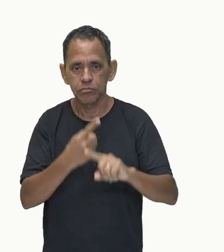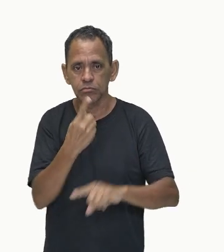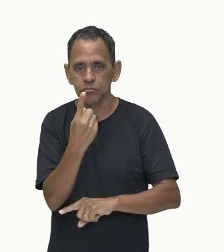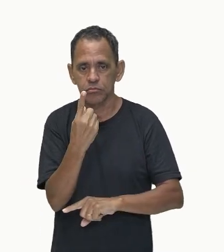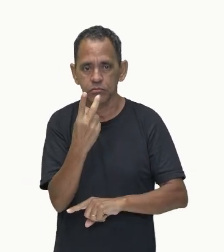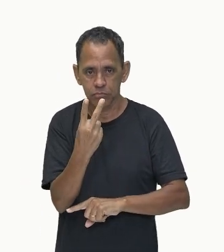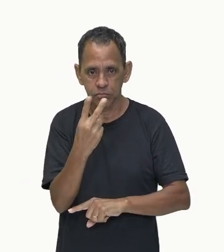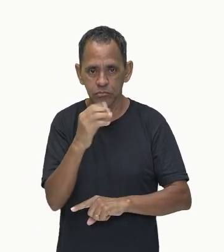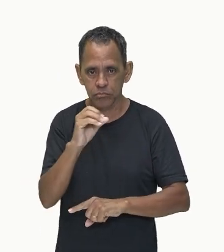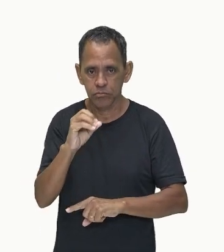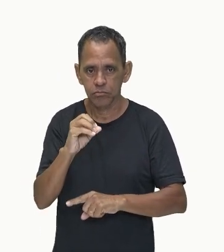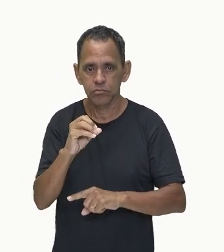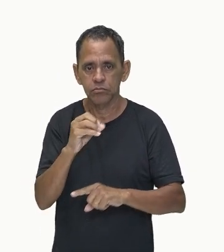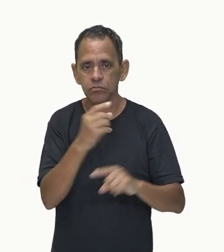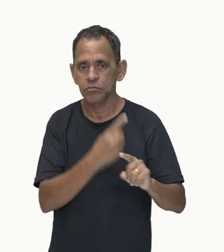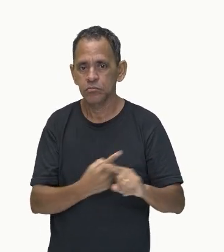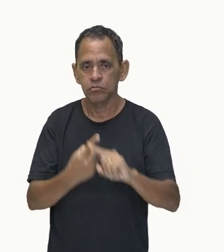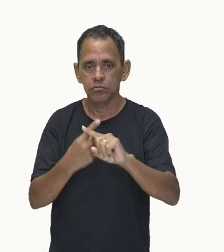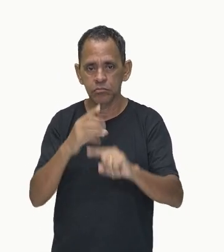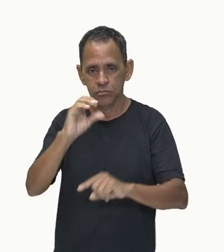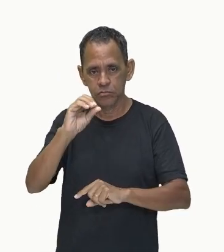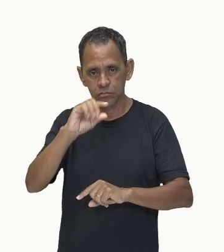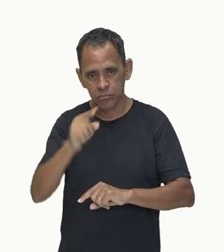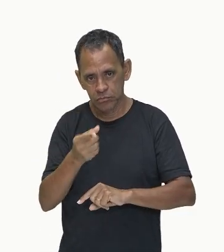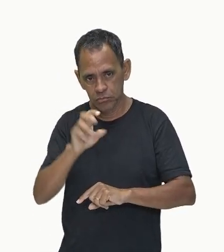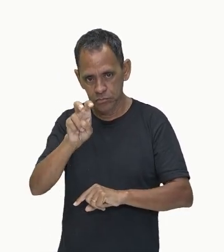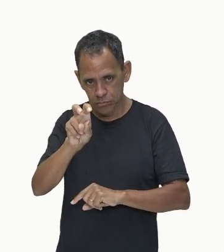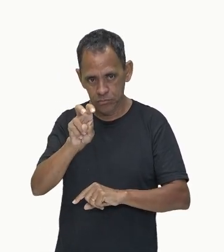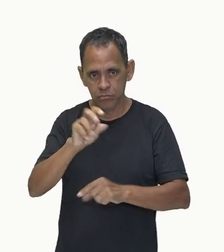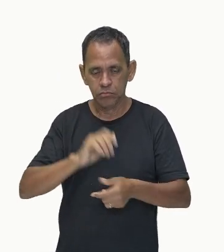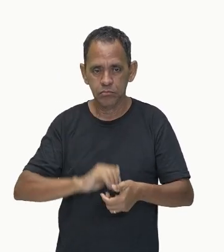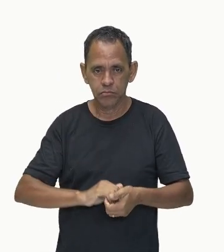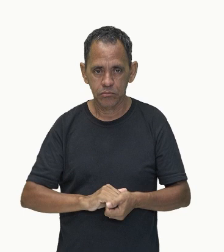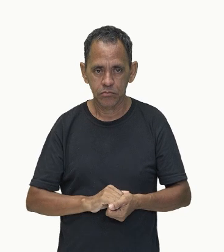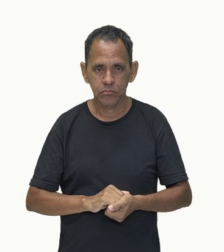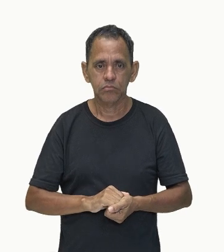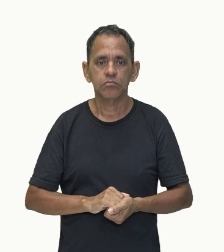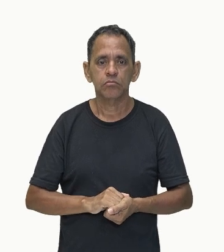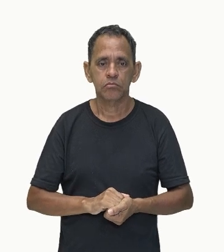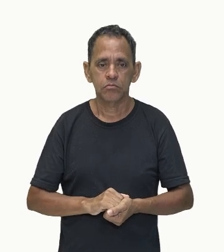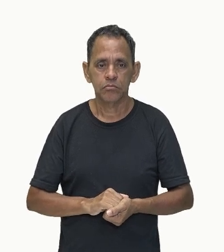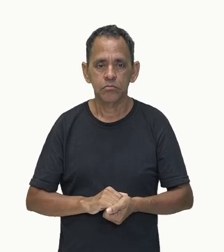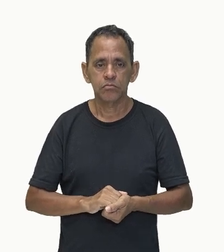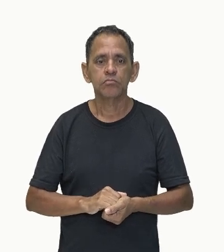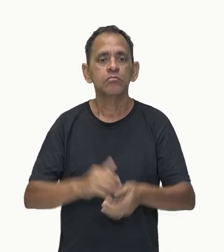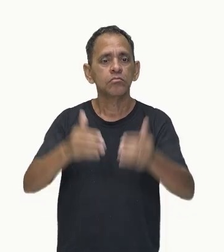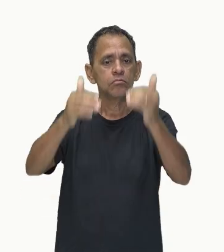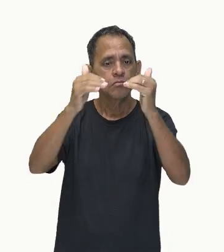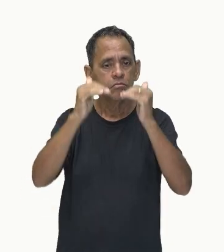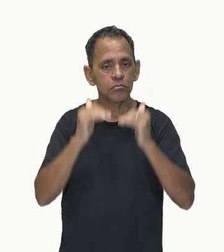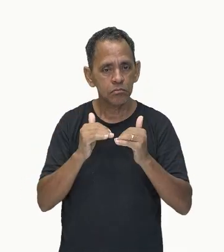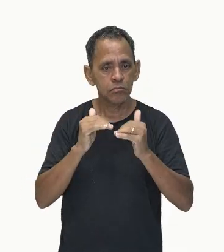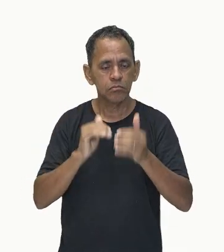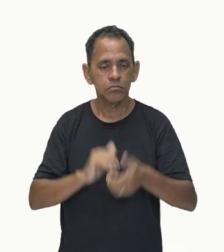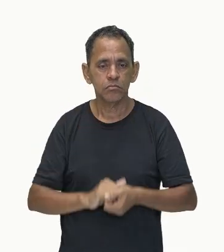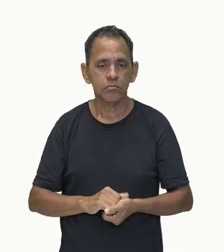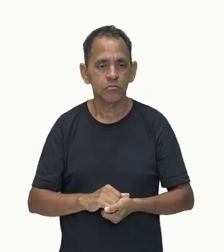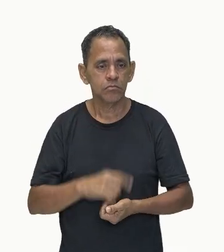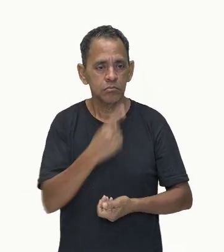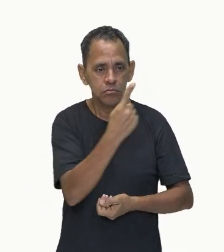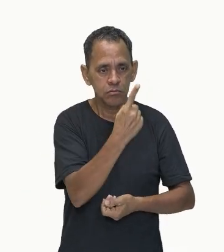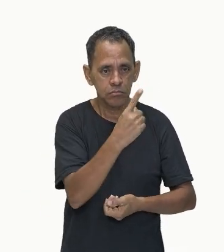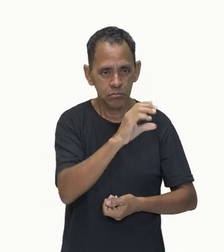20, vezes 0,5, que é o valor do cosseno de 60. Multiplicando 100 vezes 20, eu tenho